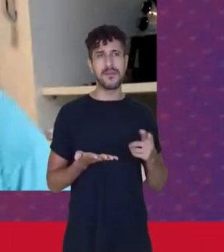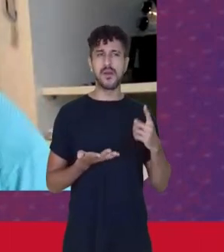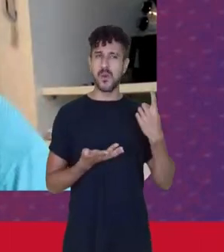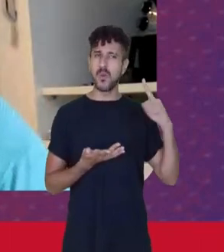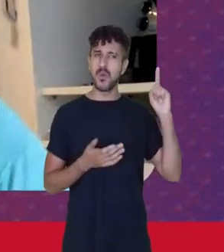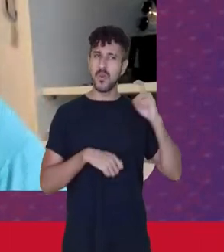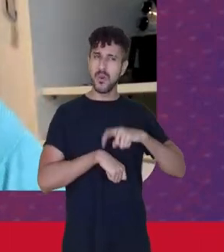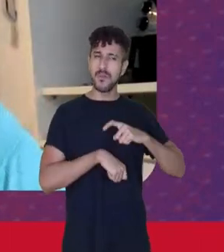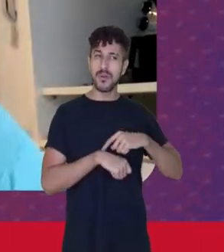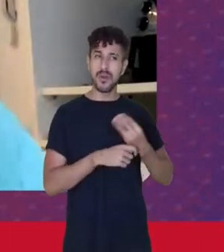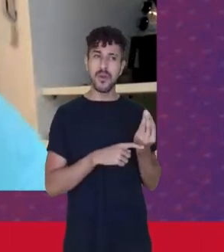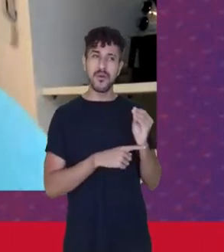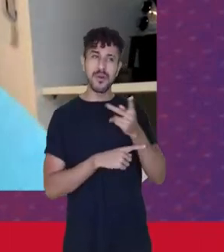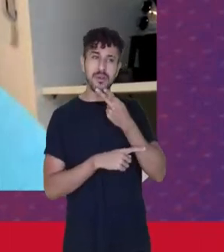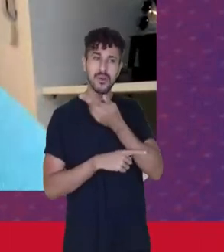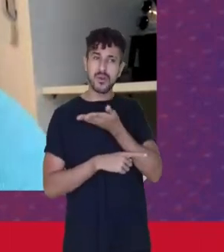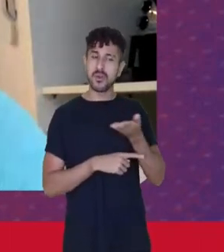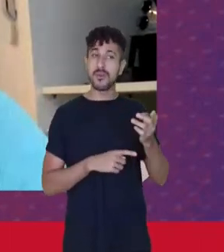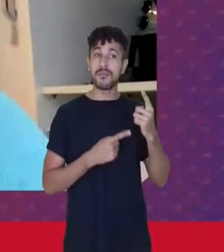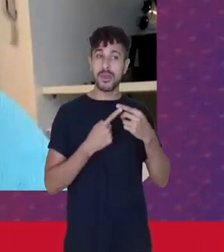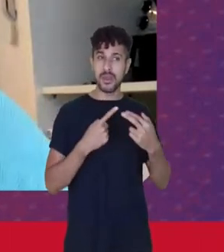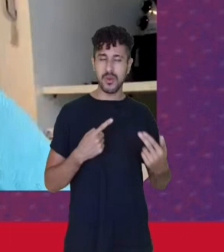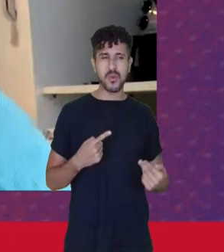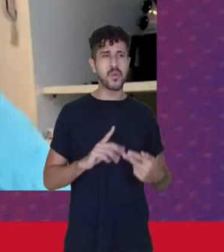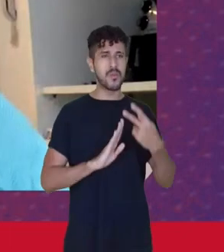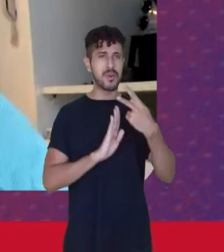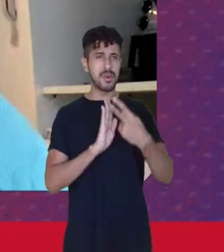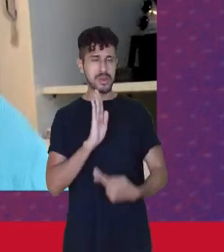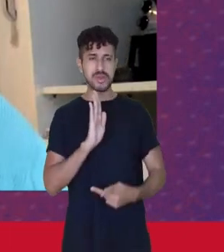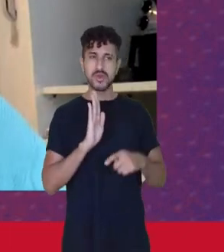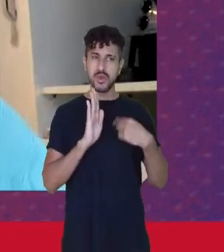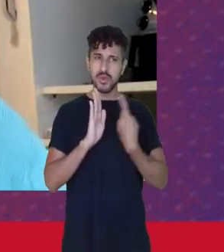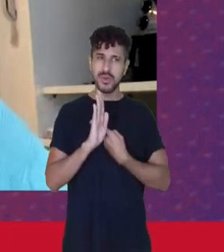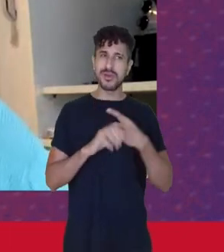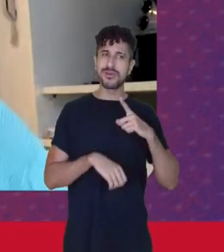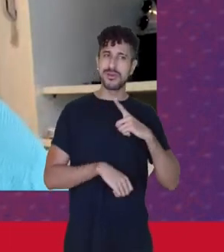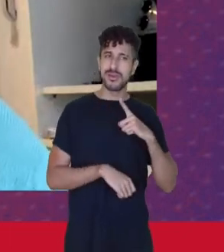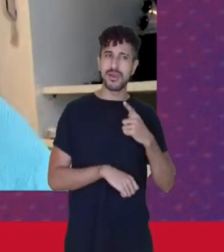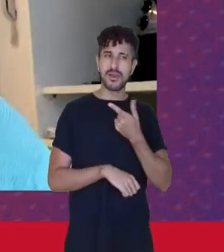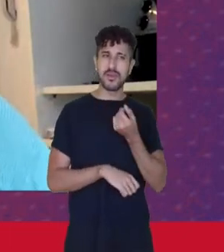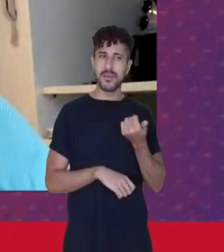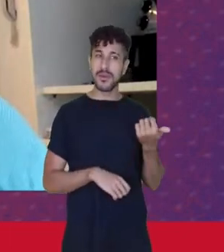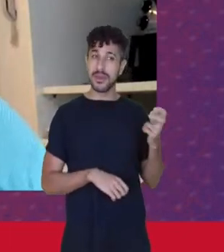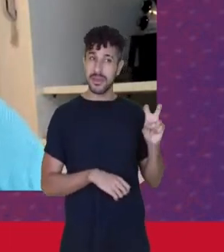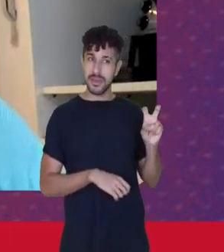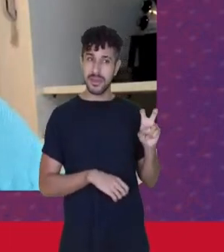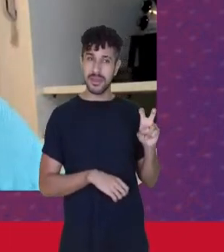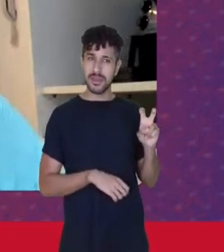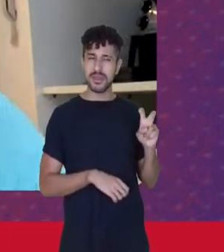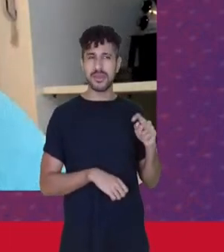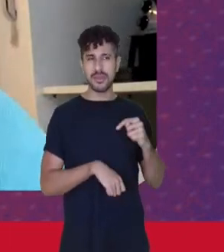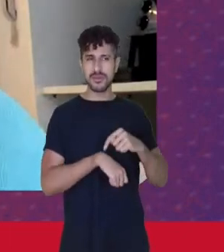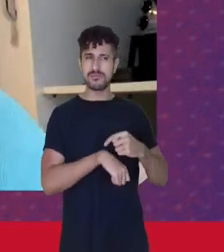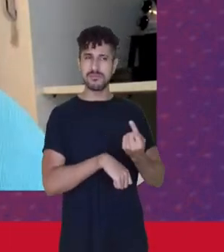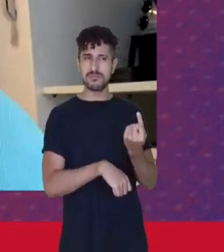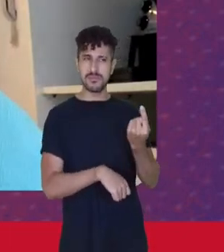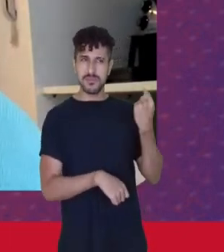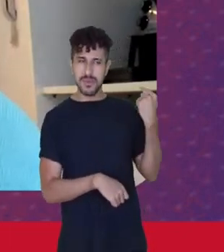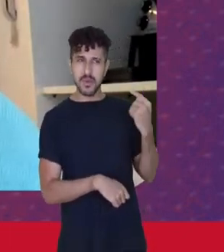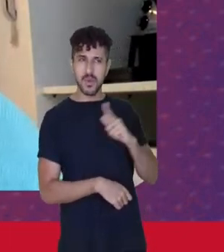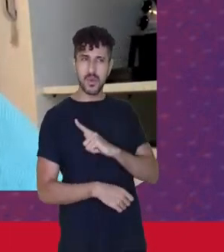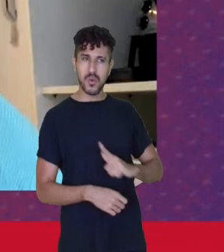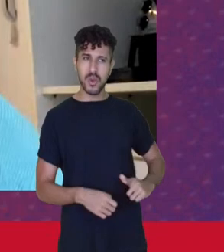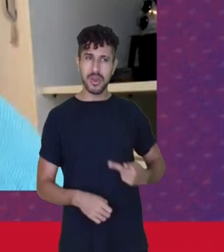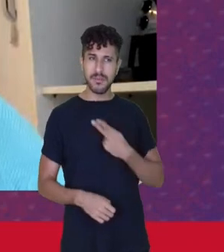último bloco para colocar, em primeiro lugar, a iniciativa que nós tivemos, né, em 2015, durante o